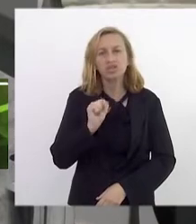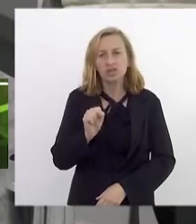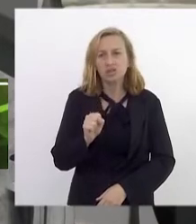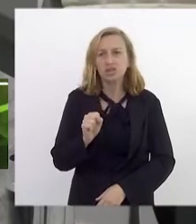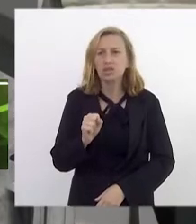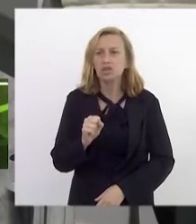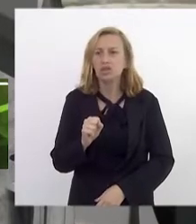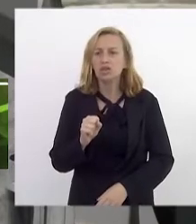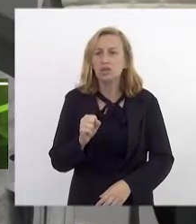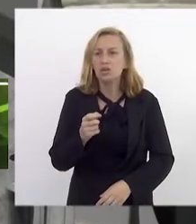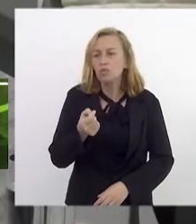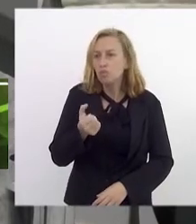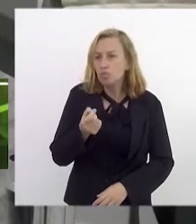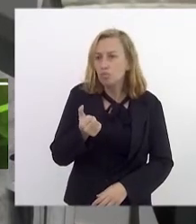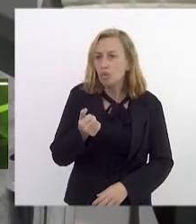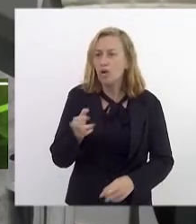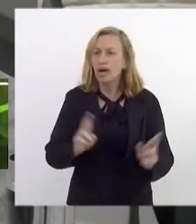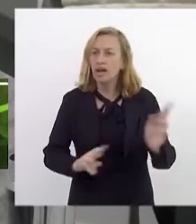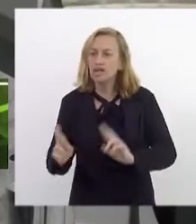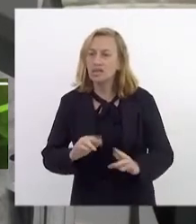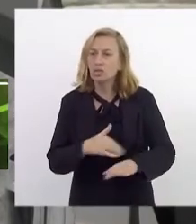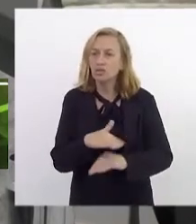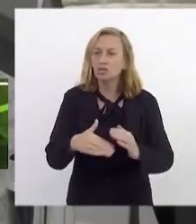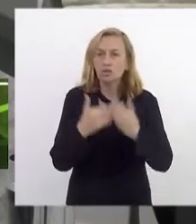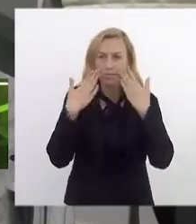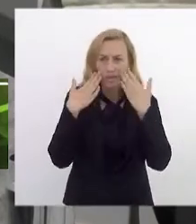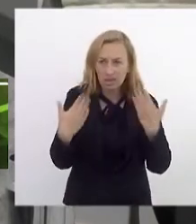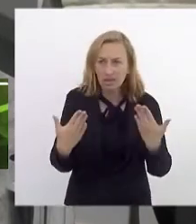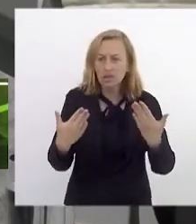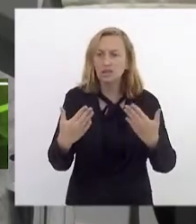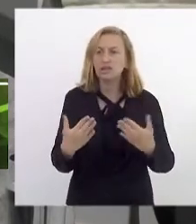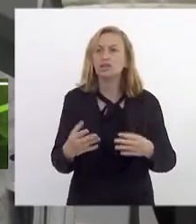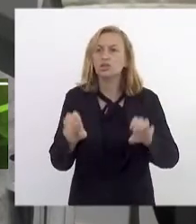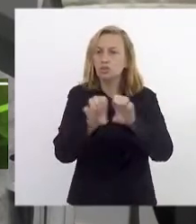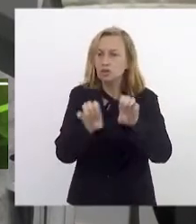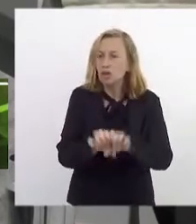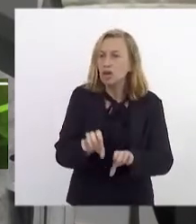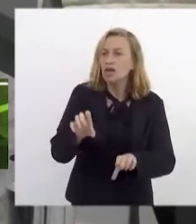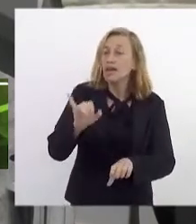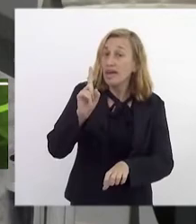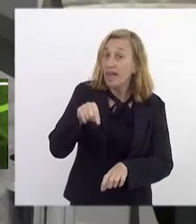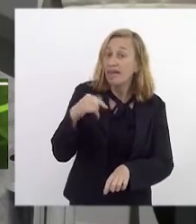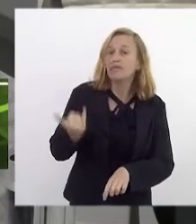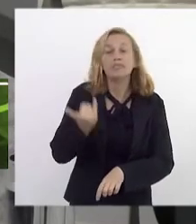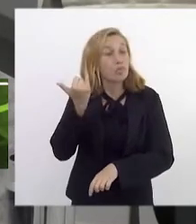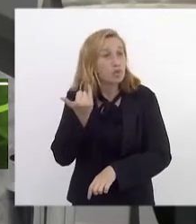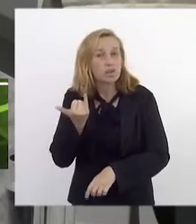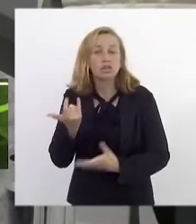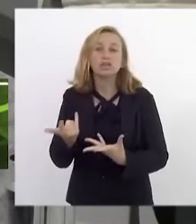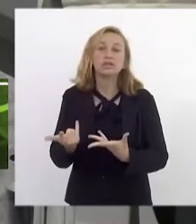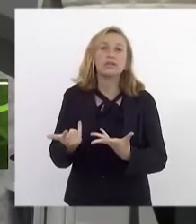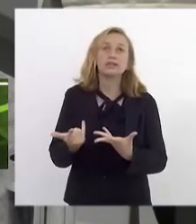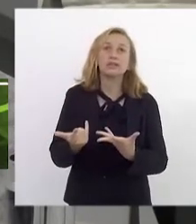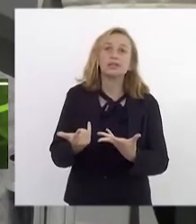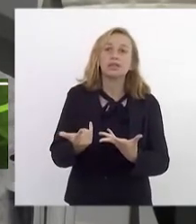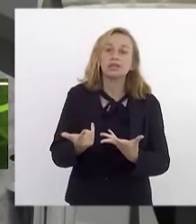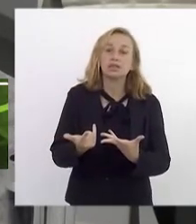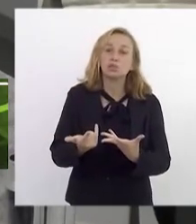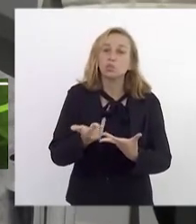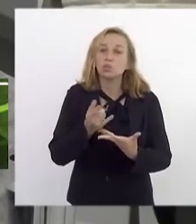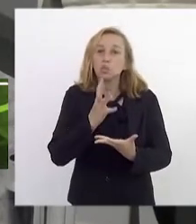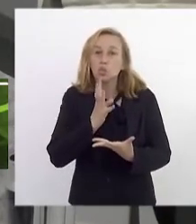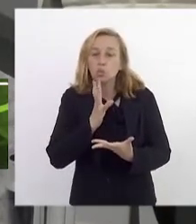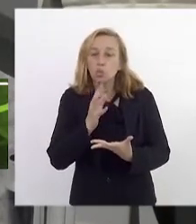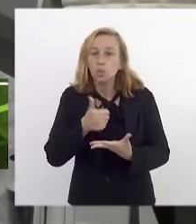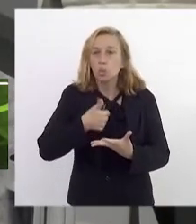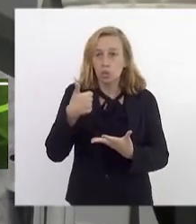apresentados aqui, mas também tem uma questão estruturante que é importante que façamos um